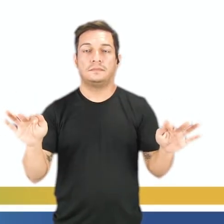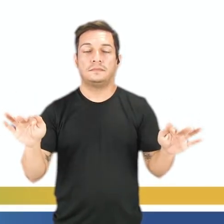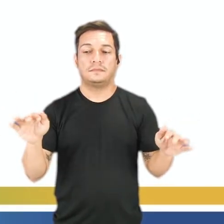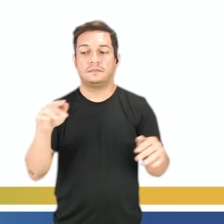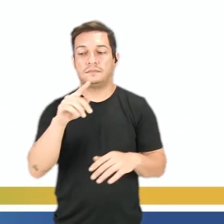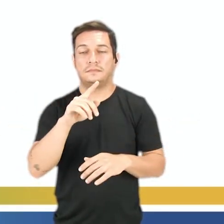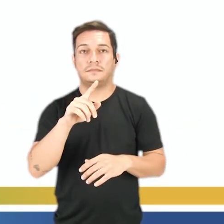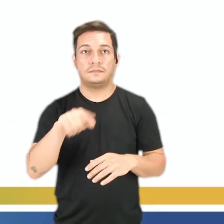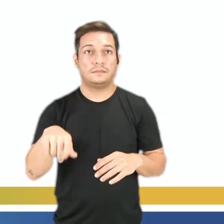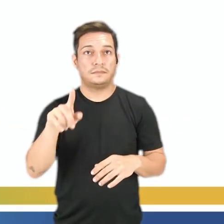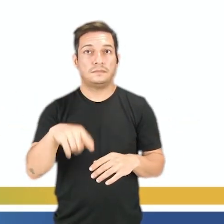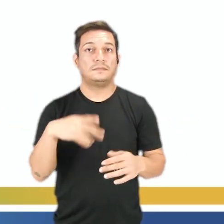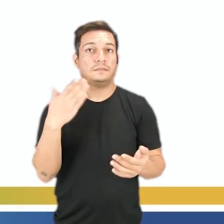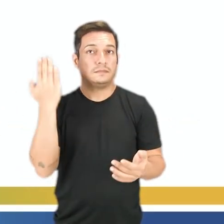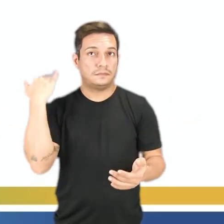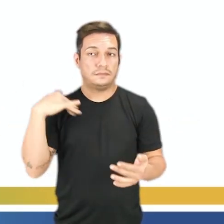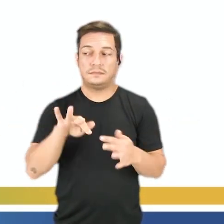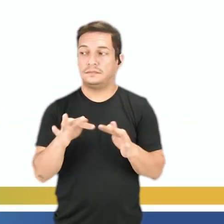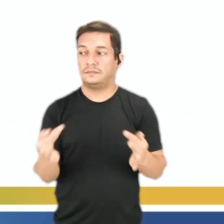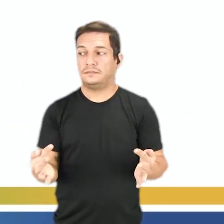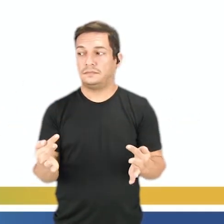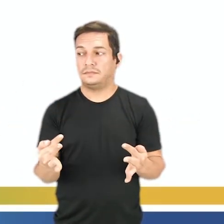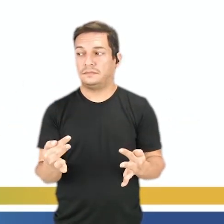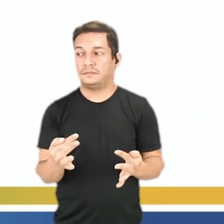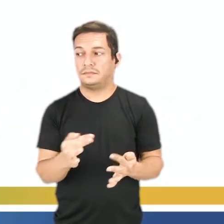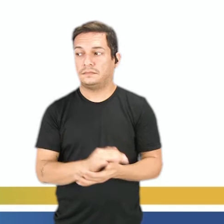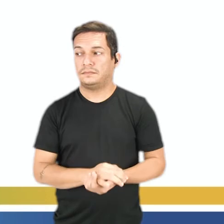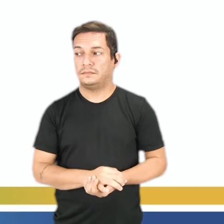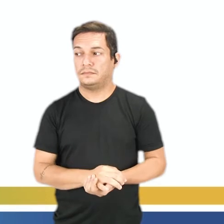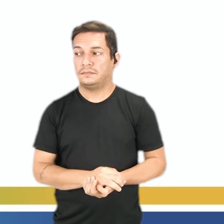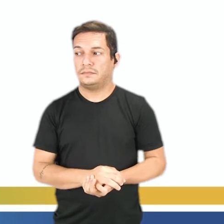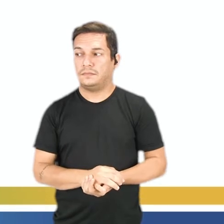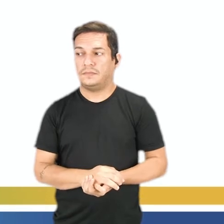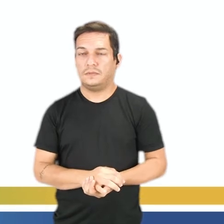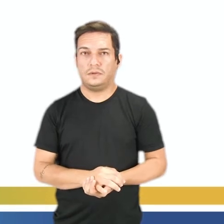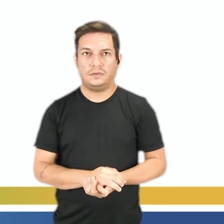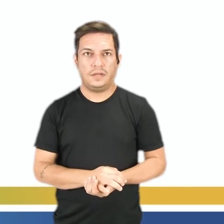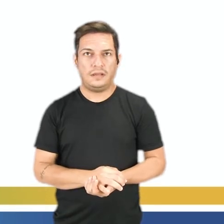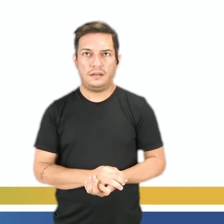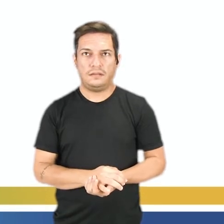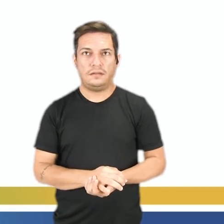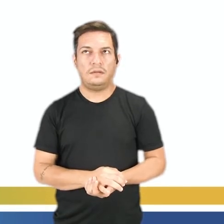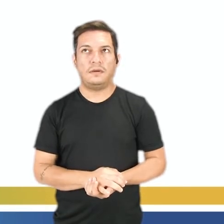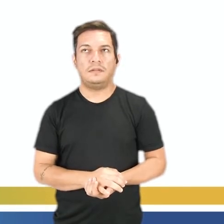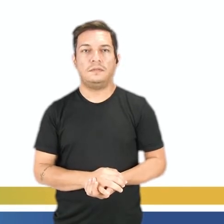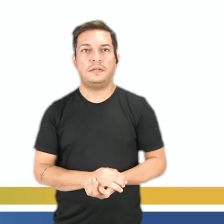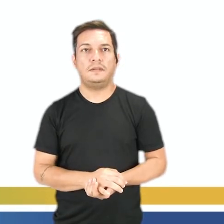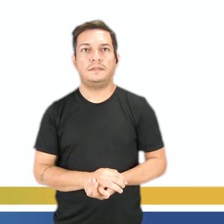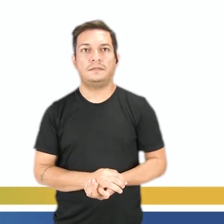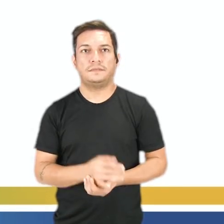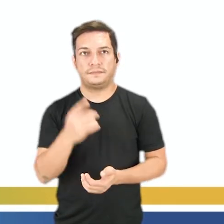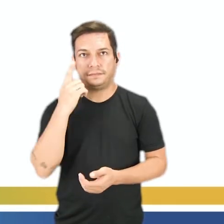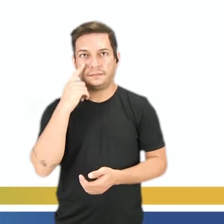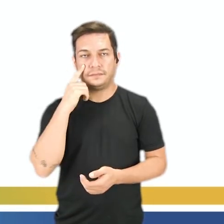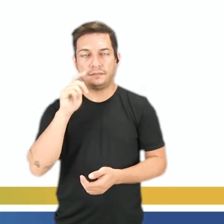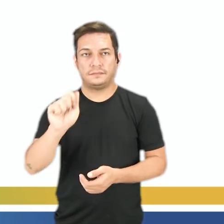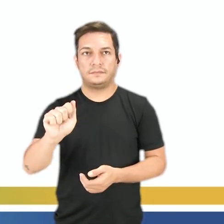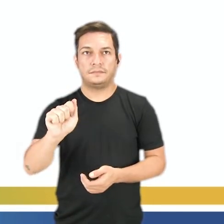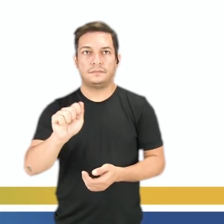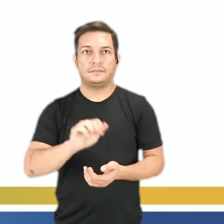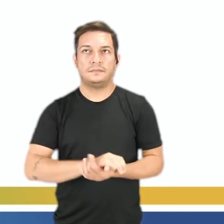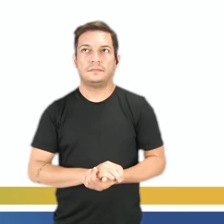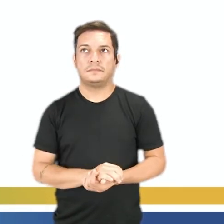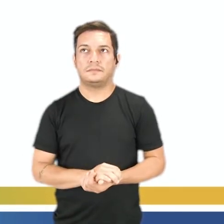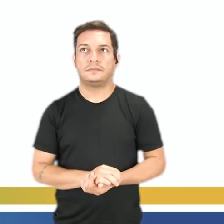frases a seguir e marque aqui está no passado simples. Muito fácil essa atividade, só para você identificar qual é que está no